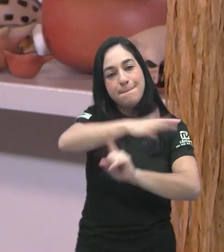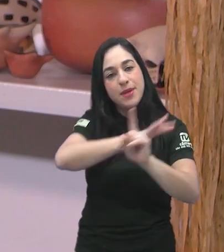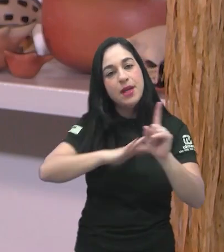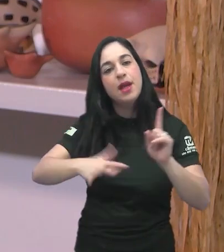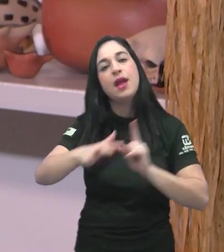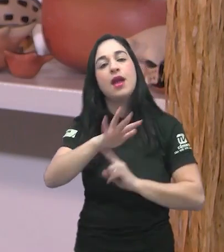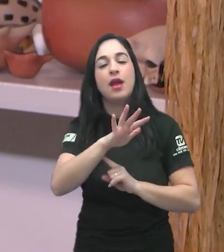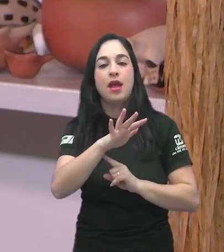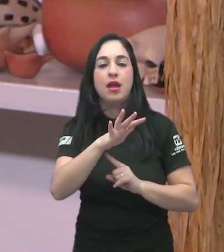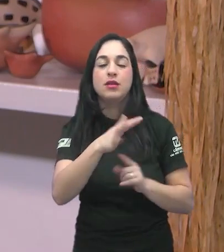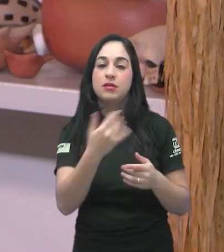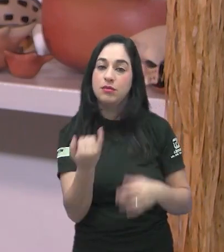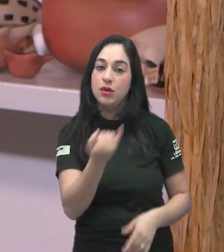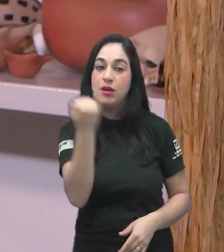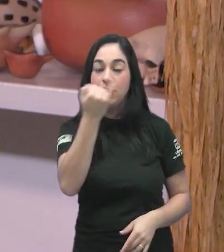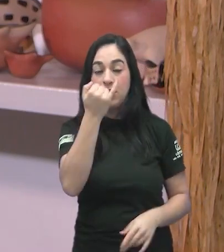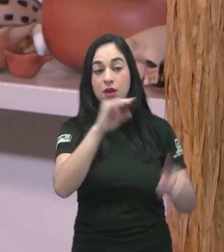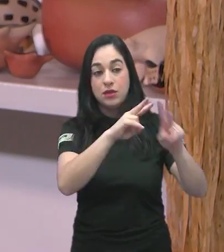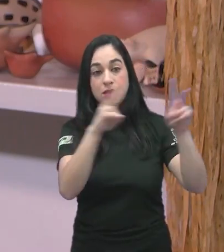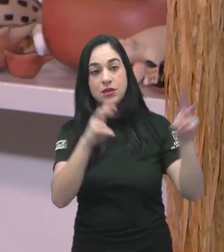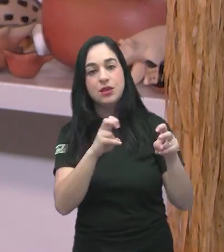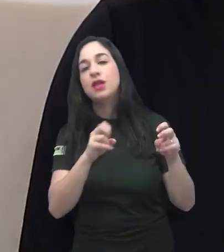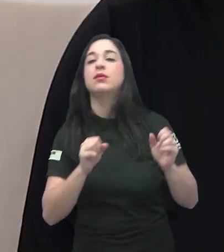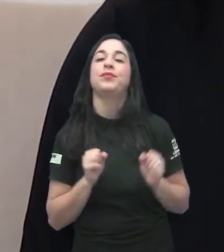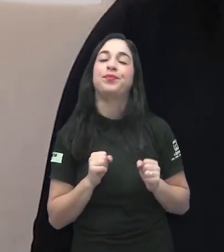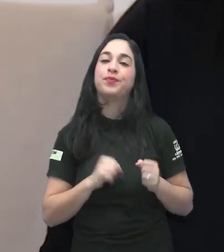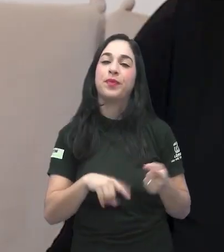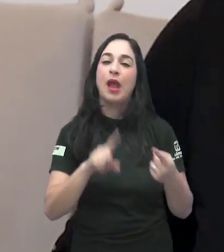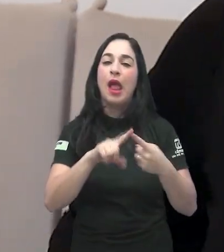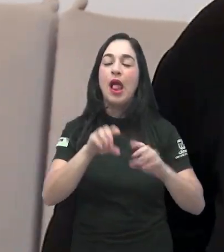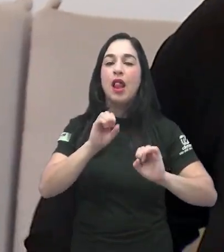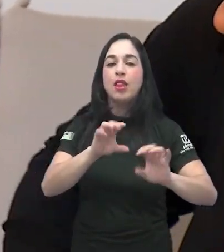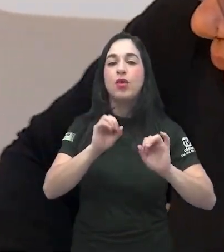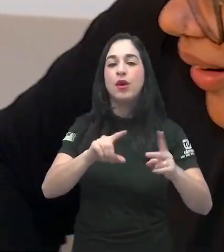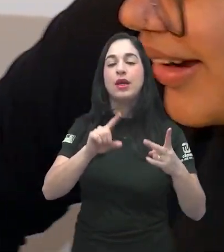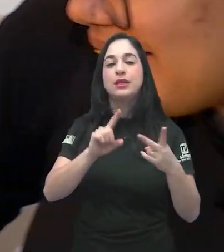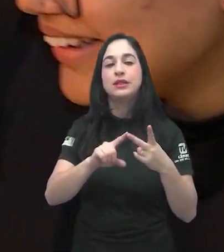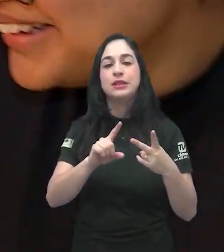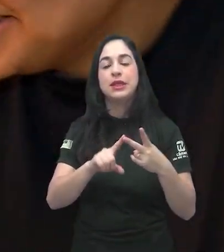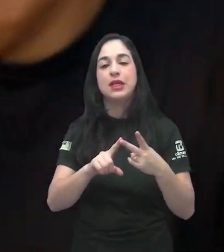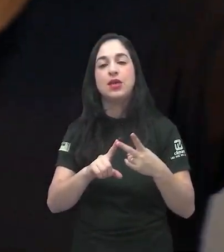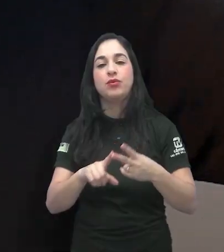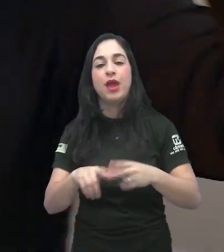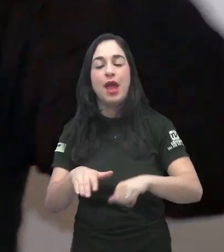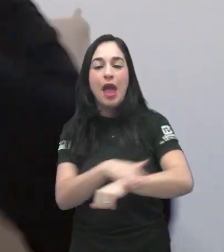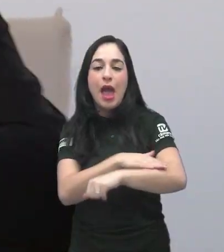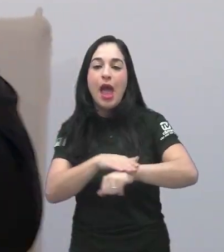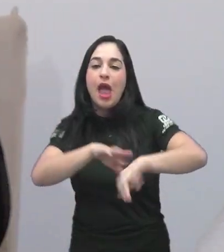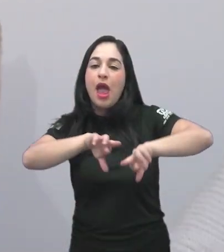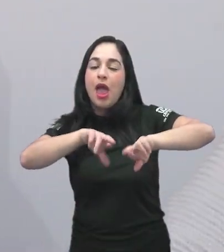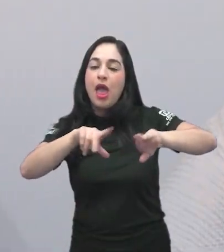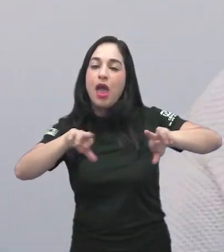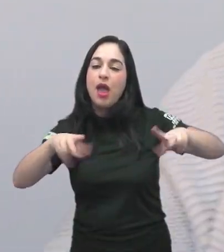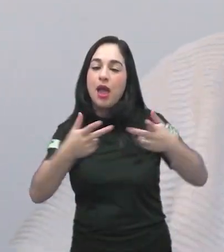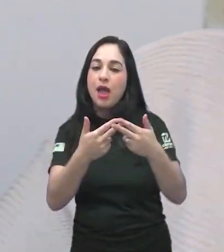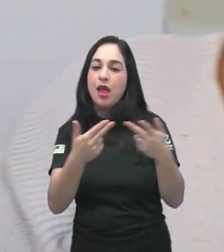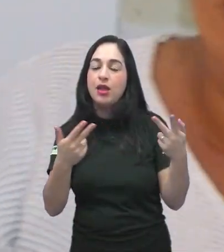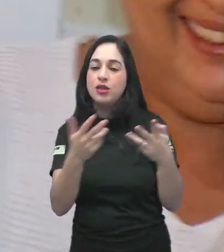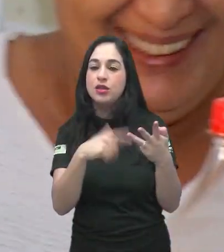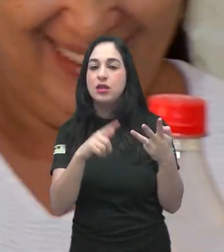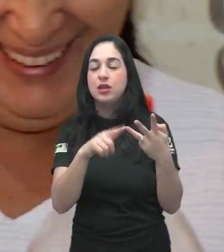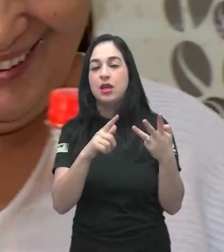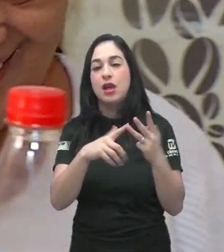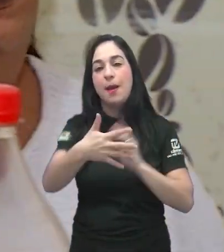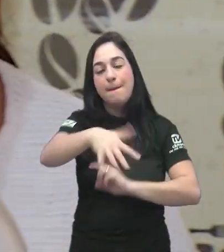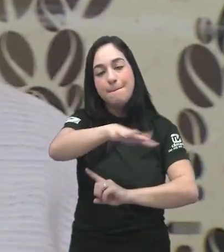ambiental, se tem essa ligação, acho que isso é muito importante. Educação, identidade racial, meio ambiente